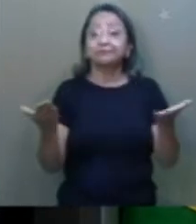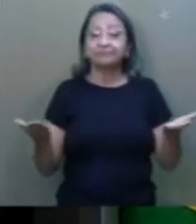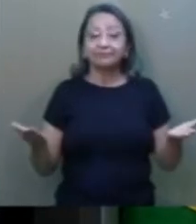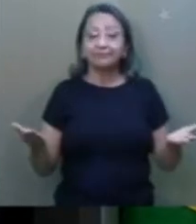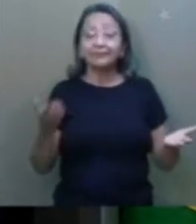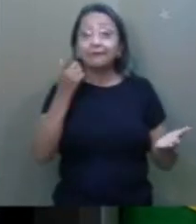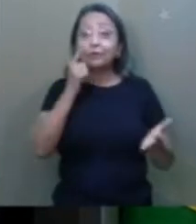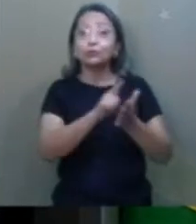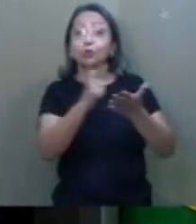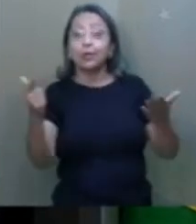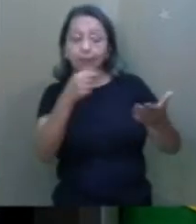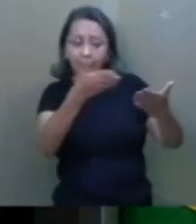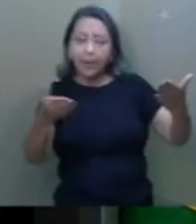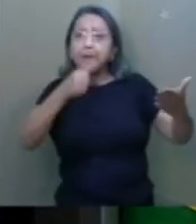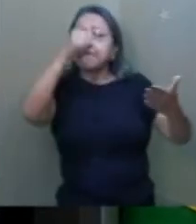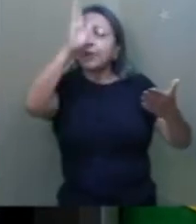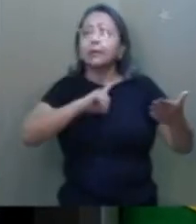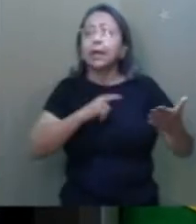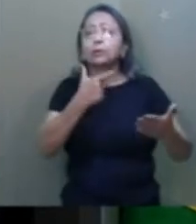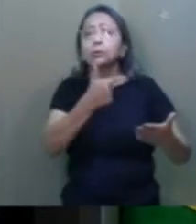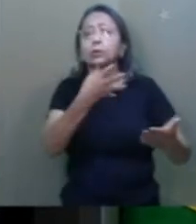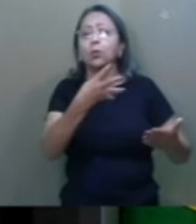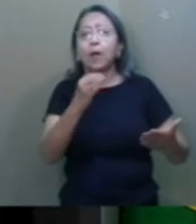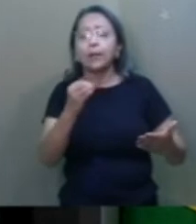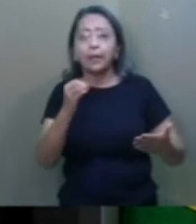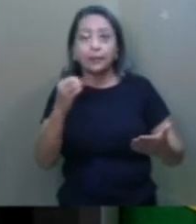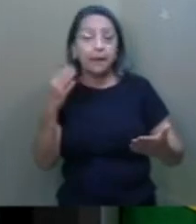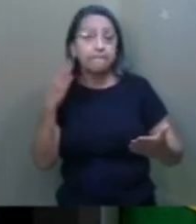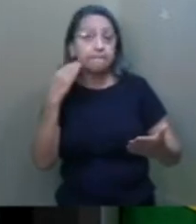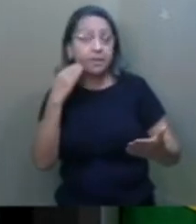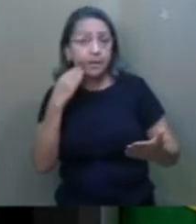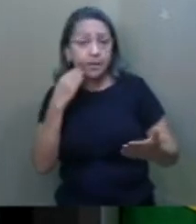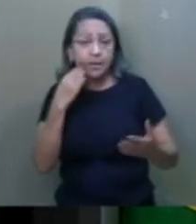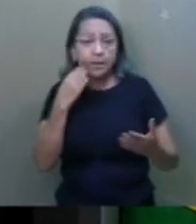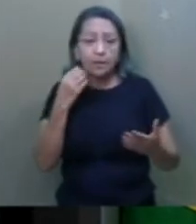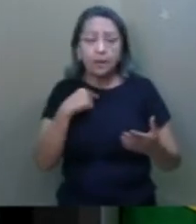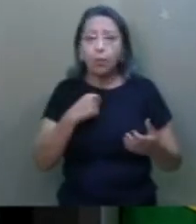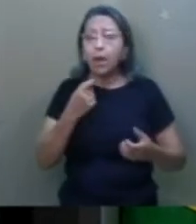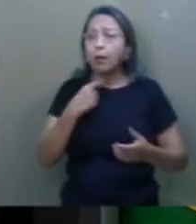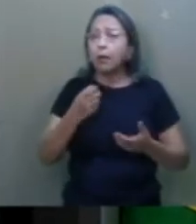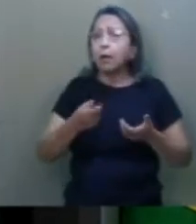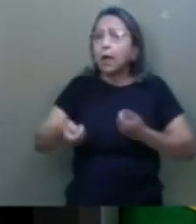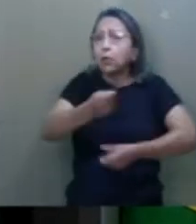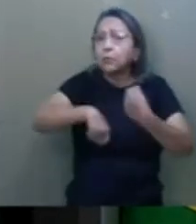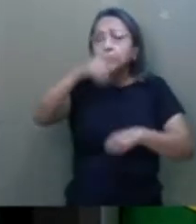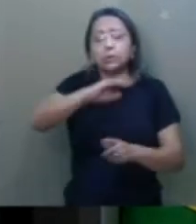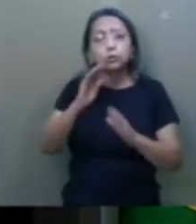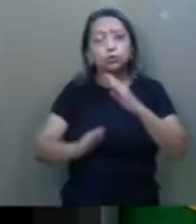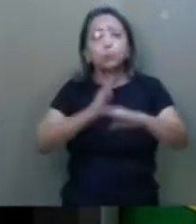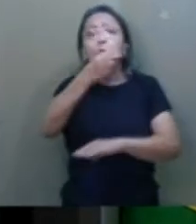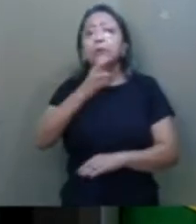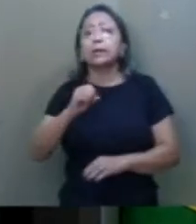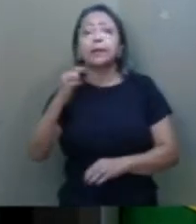Lia no jornal: Brasil terá 240 bilhões de déficit. A balança brasileira superou 30 bilhões